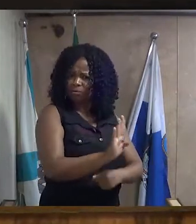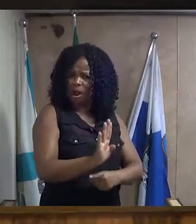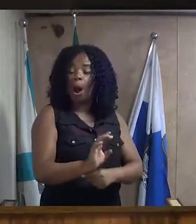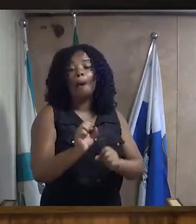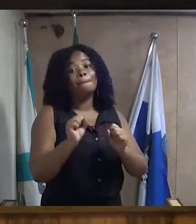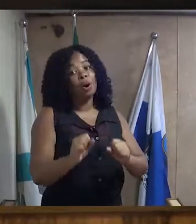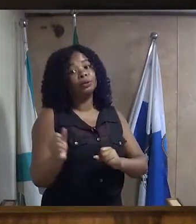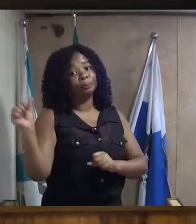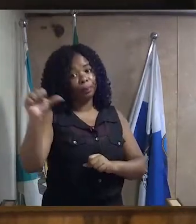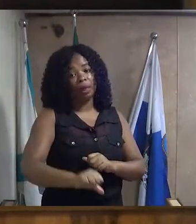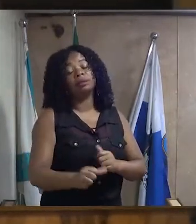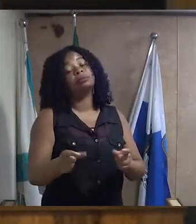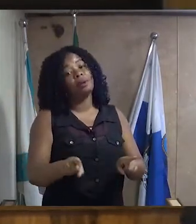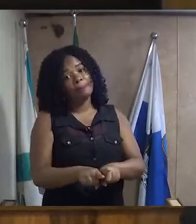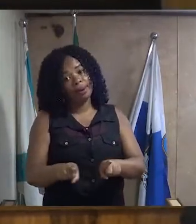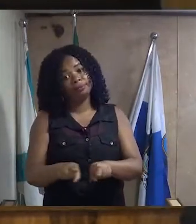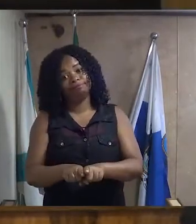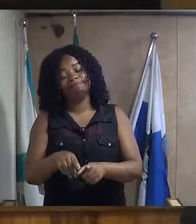ser prejudicado.